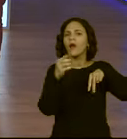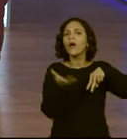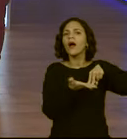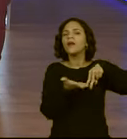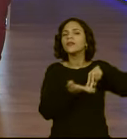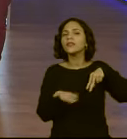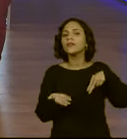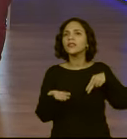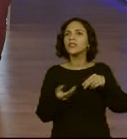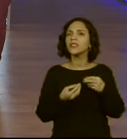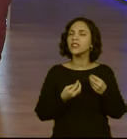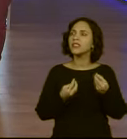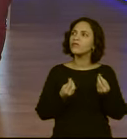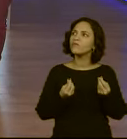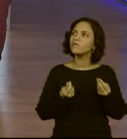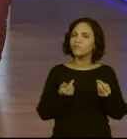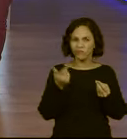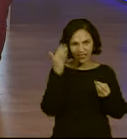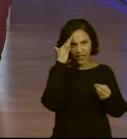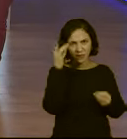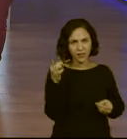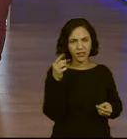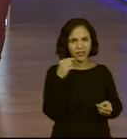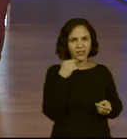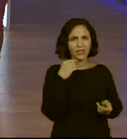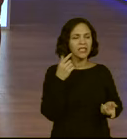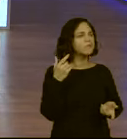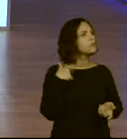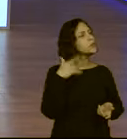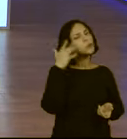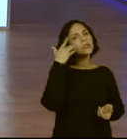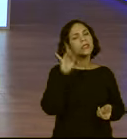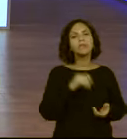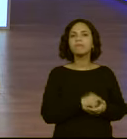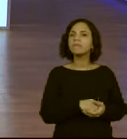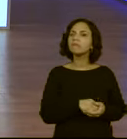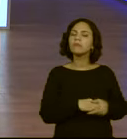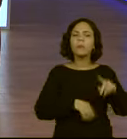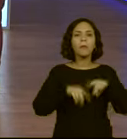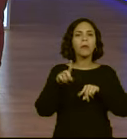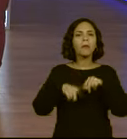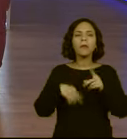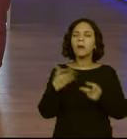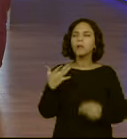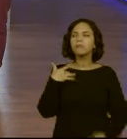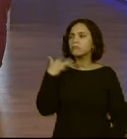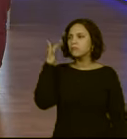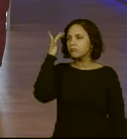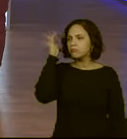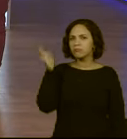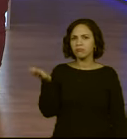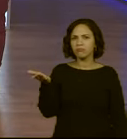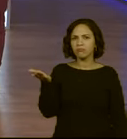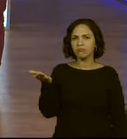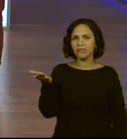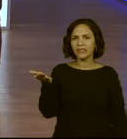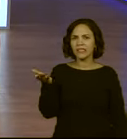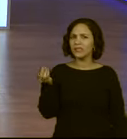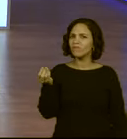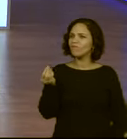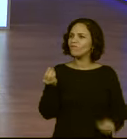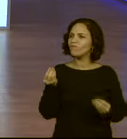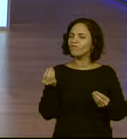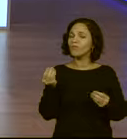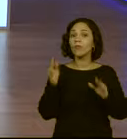calça jeans Bom vamos lá ver se você Nossa eu não sei qual o material Qual material que é feita com ela não